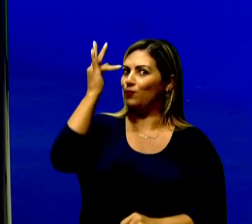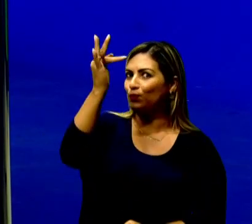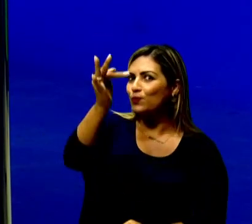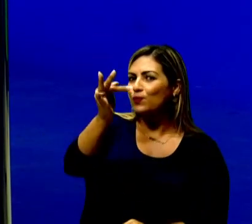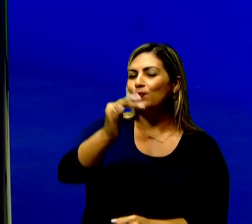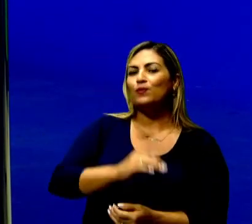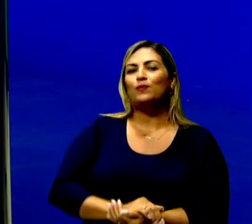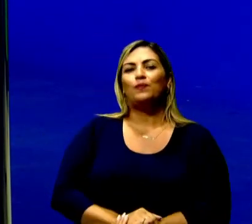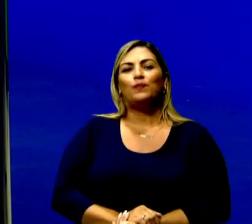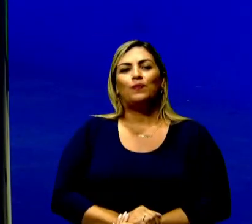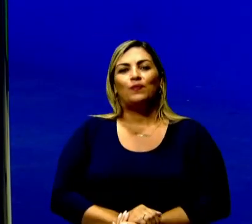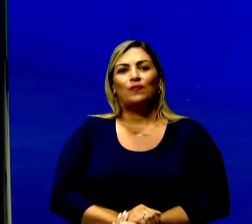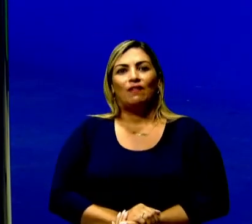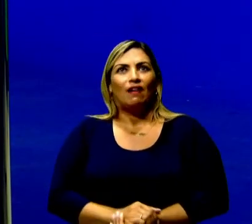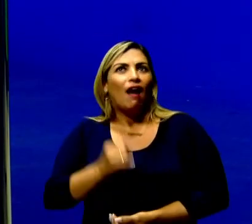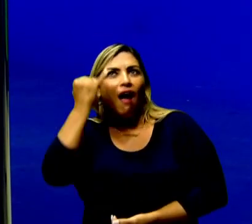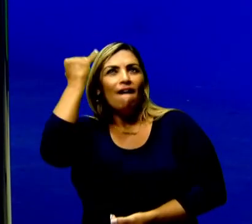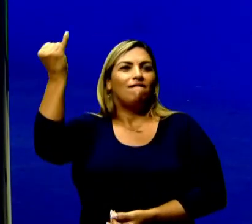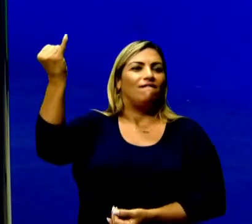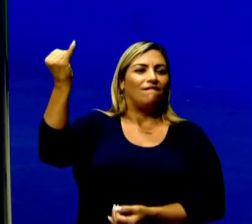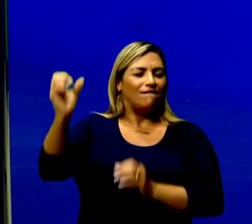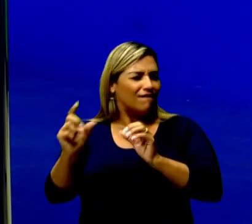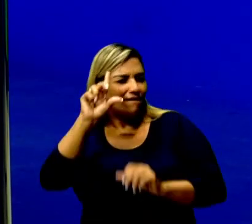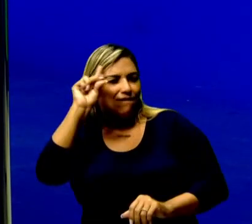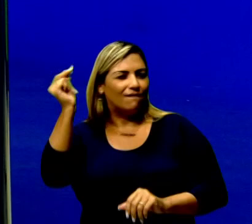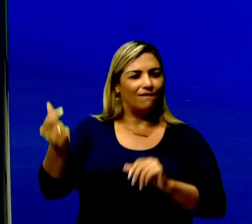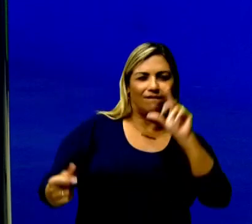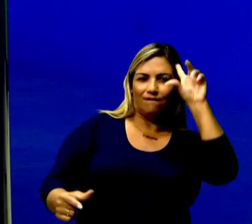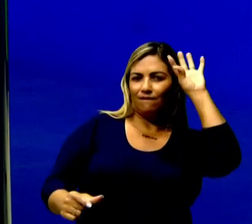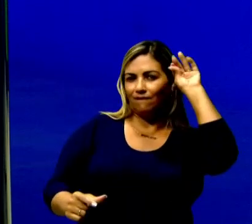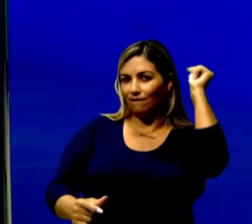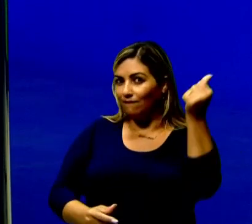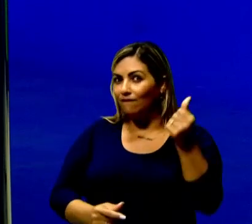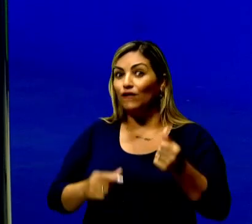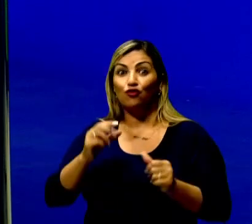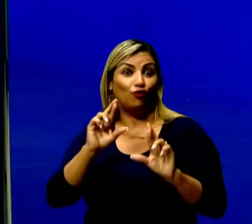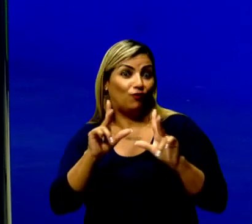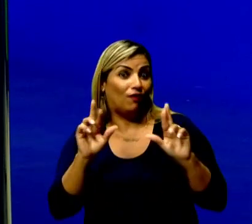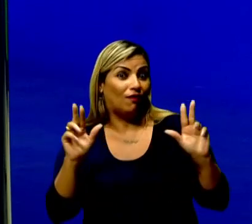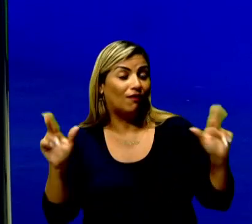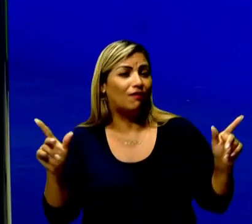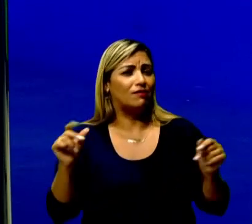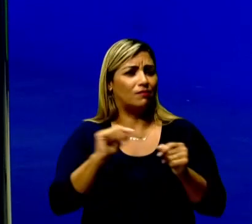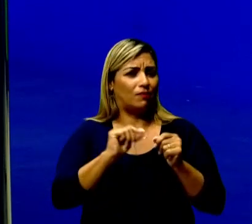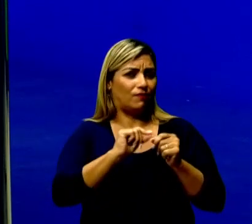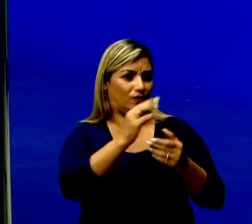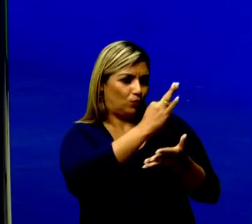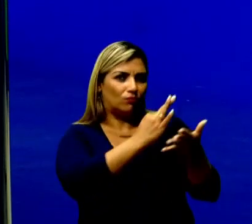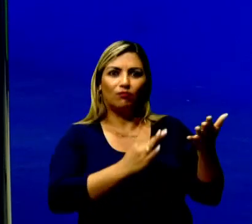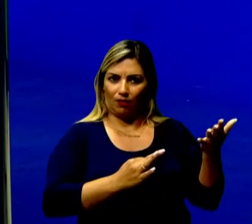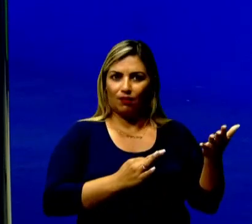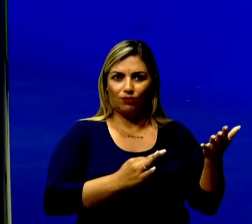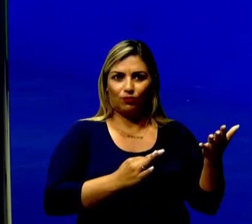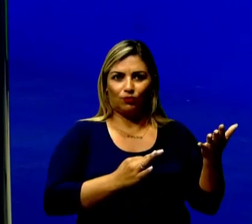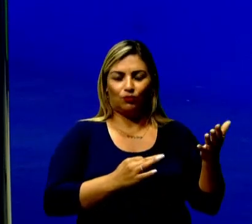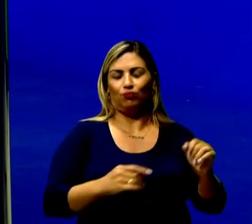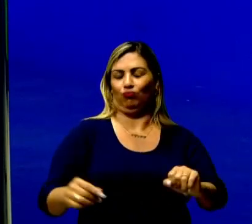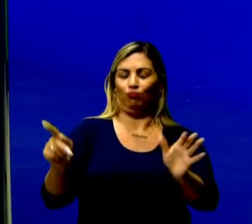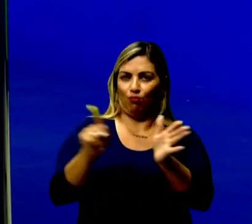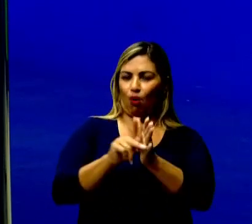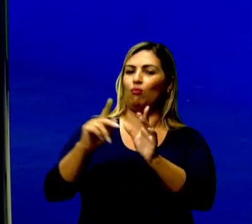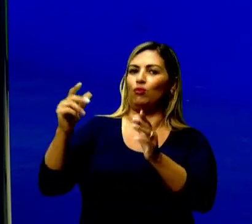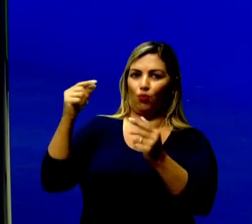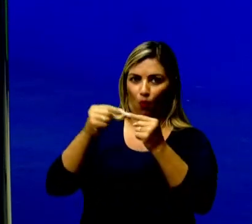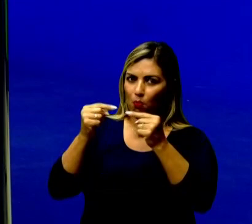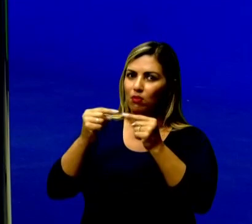é brotar ideias diferenciadas para produção textual de um outdoor